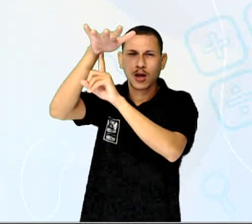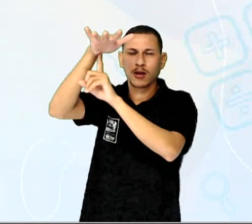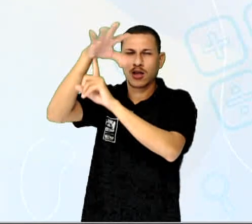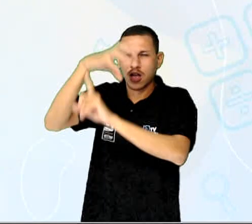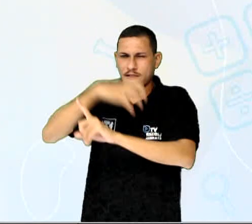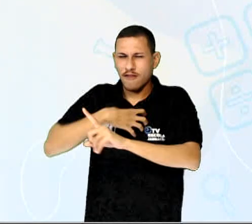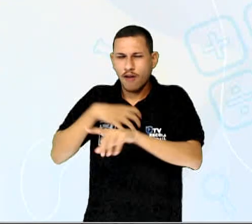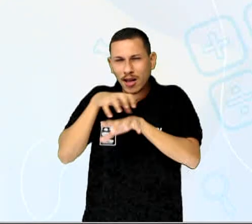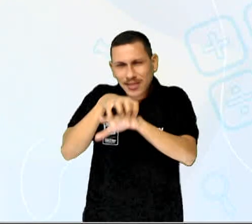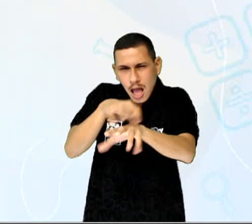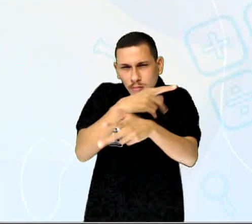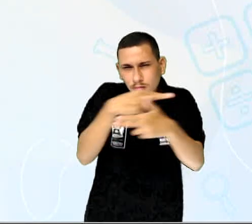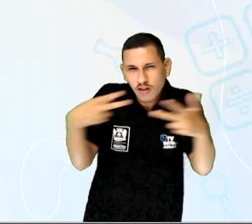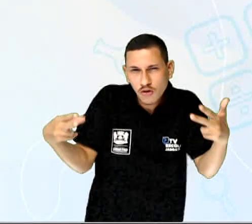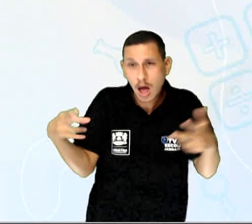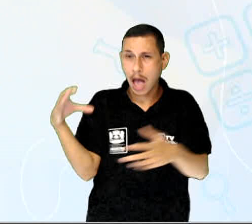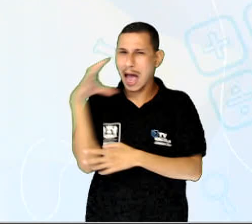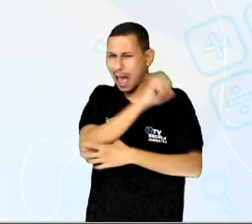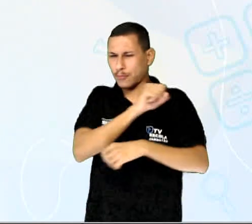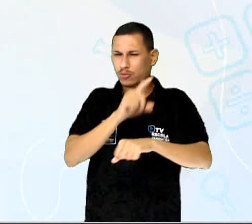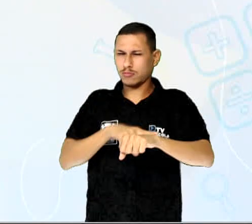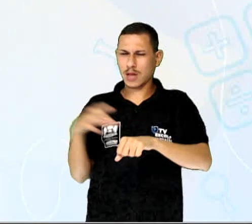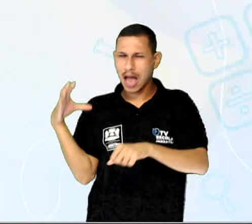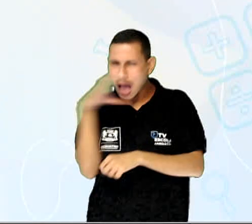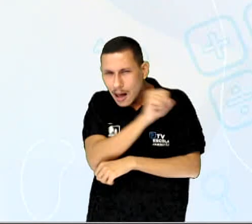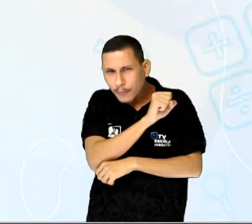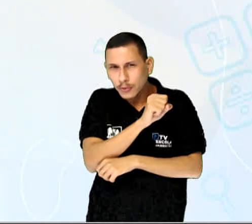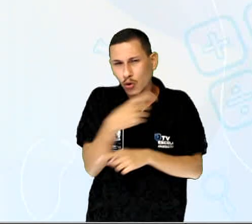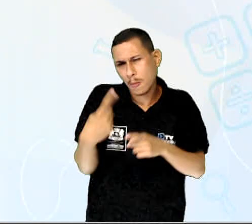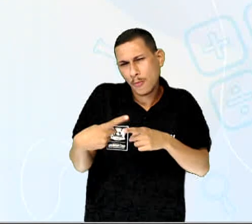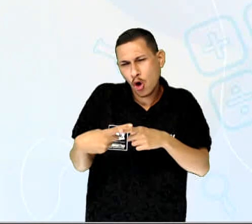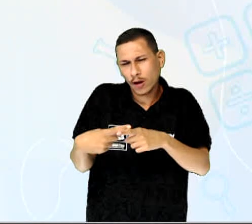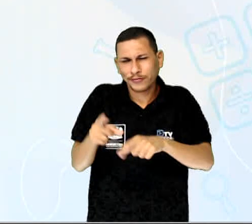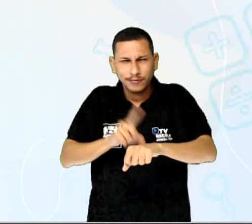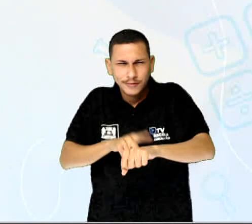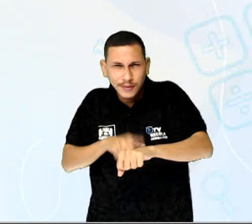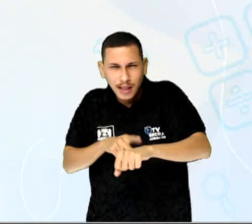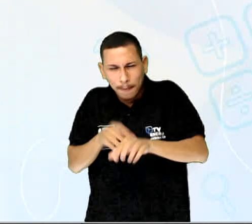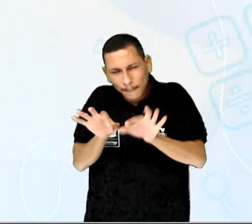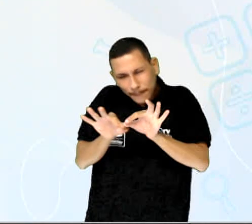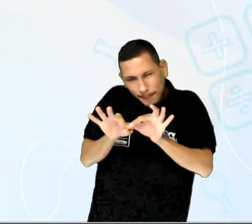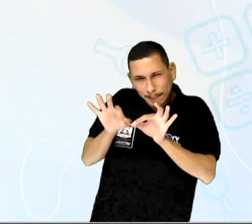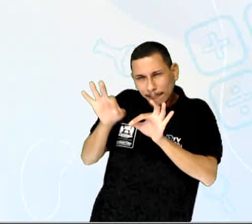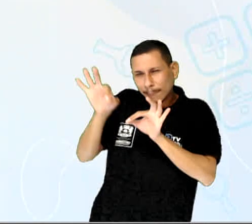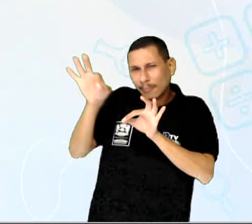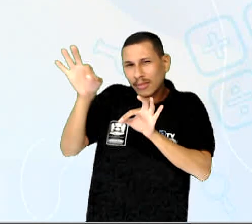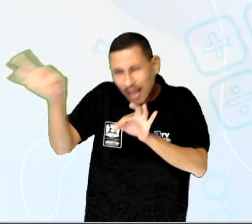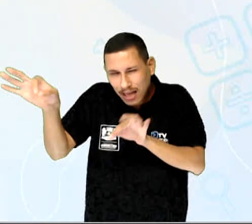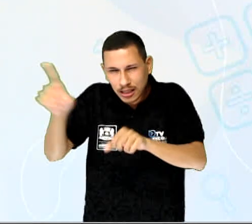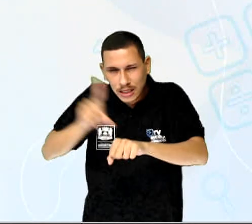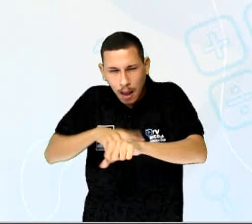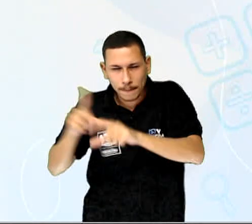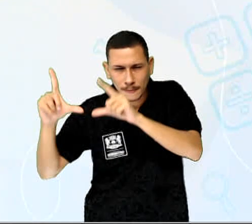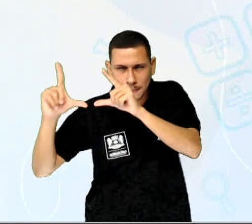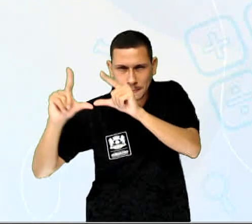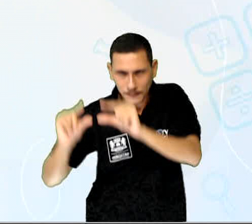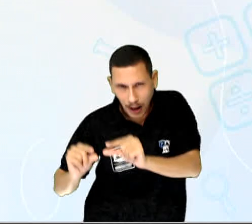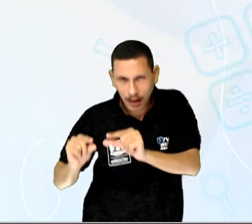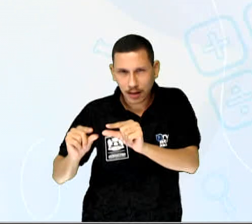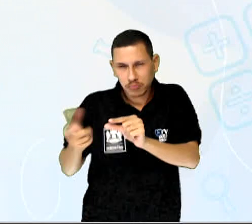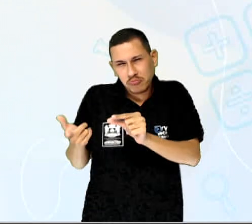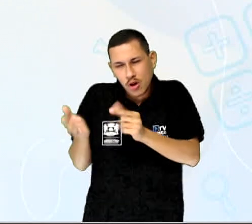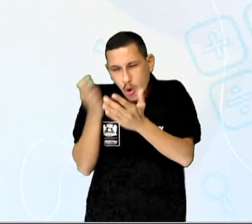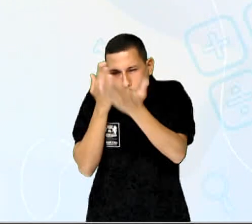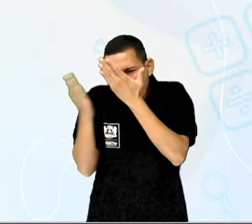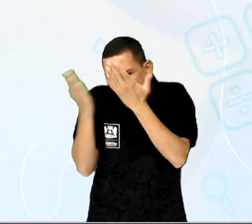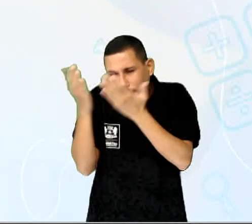massa mais rápido. Isso pelo fato de percorrer grandes distâncias em tempo reduzido se comparado